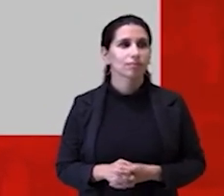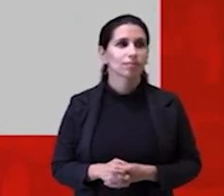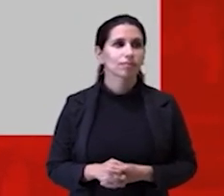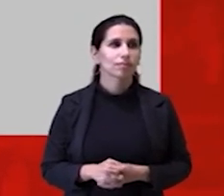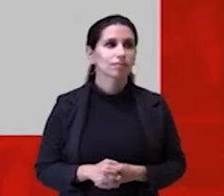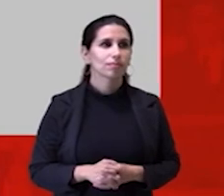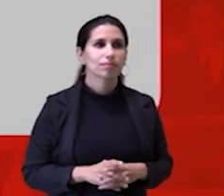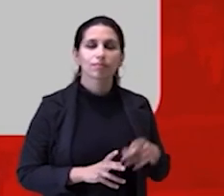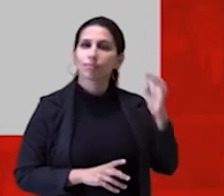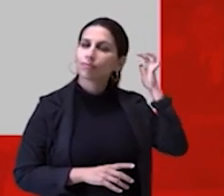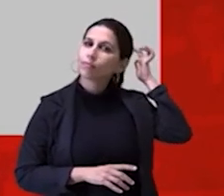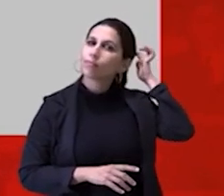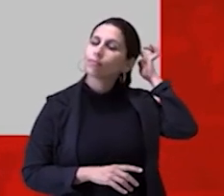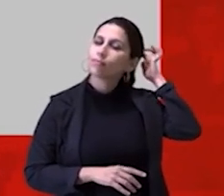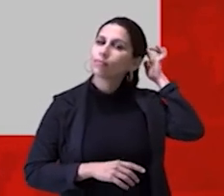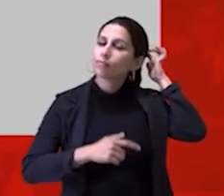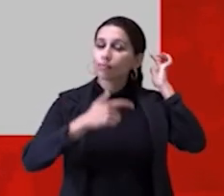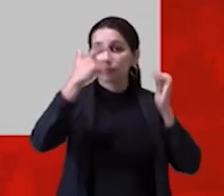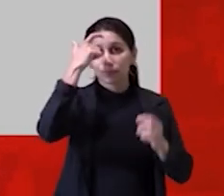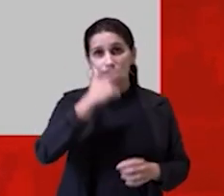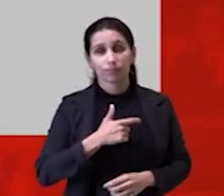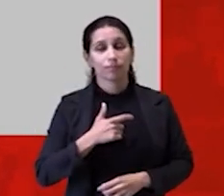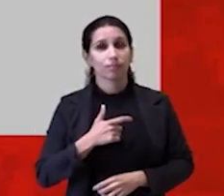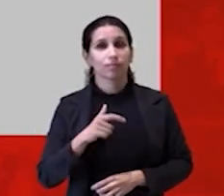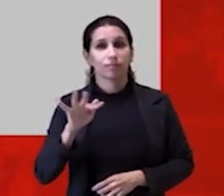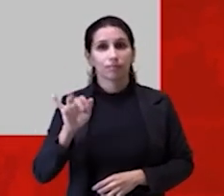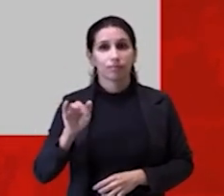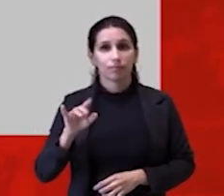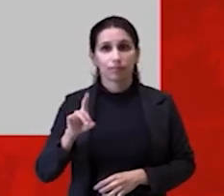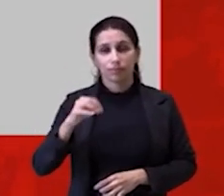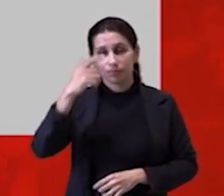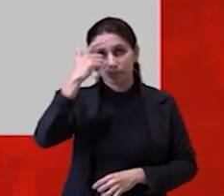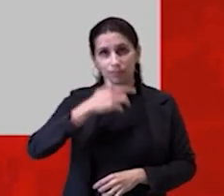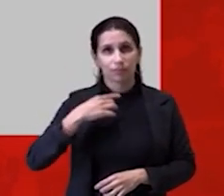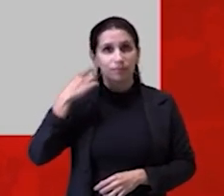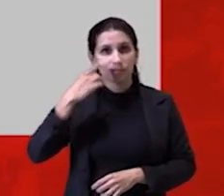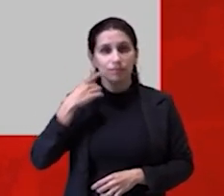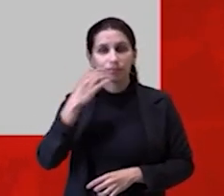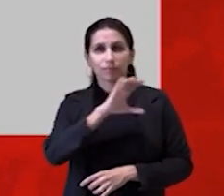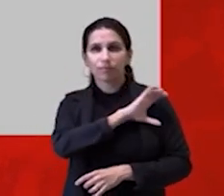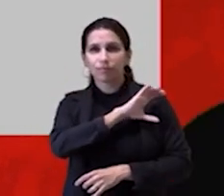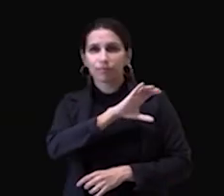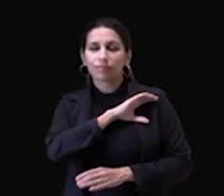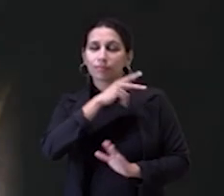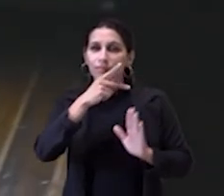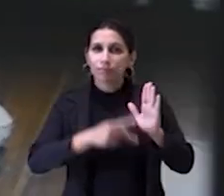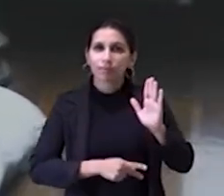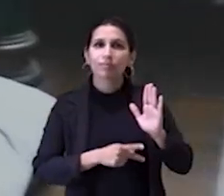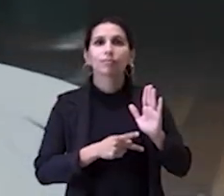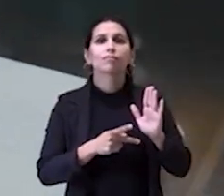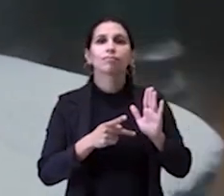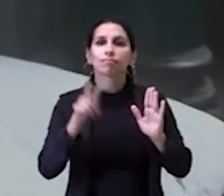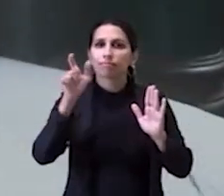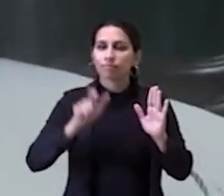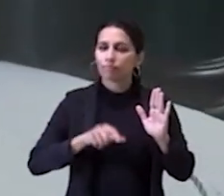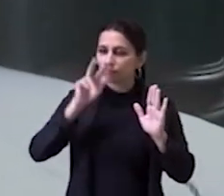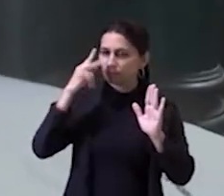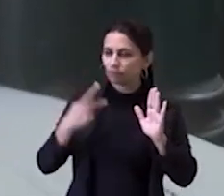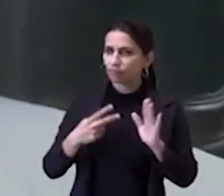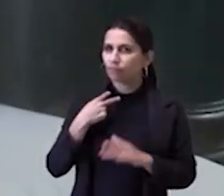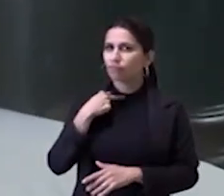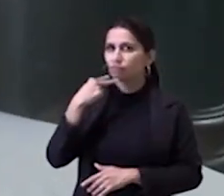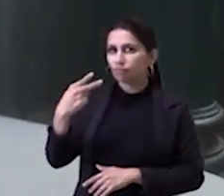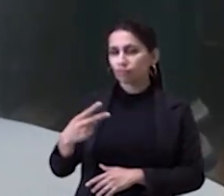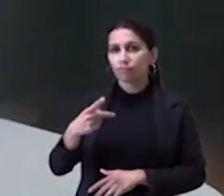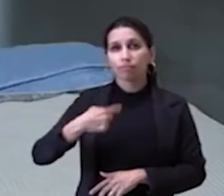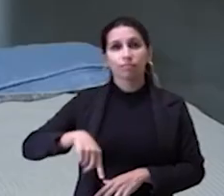humana eu sou Fernando Augusto Fernandes advogado coordenador do projeto voz humana que coloca a disposição de todo o